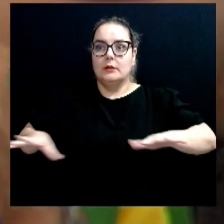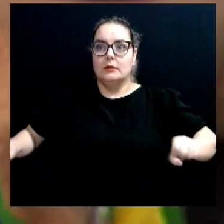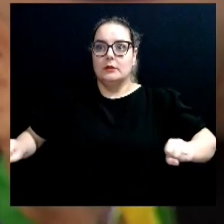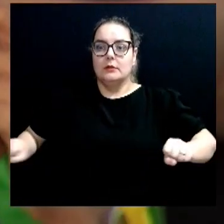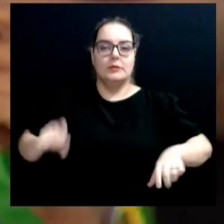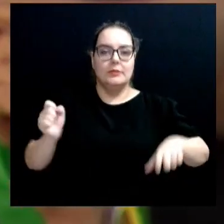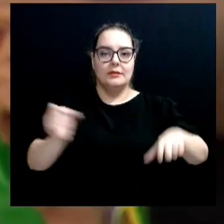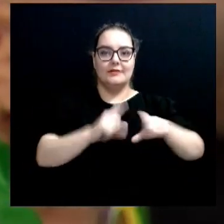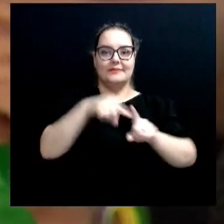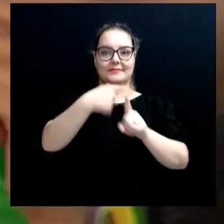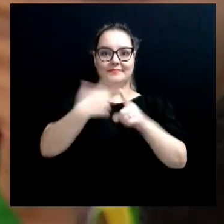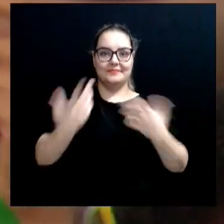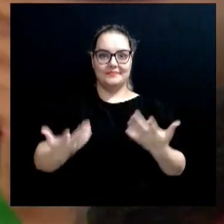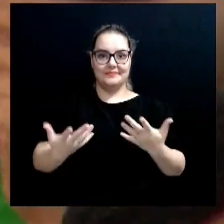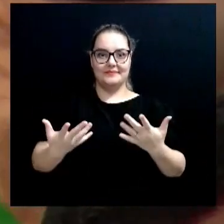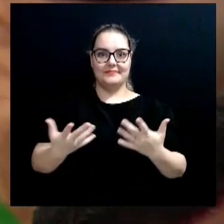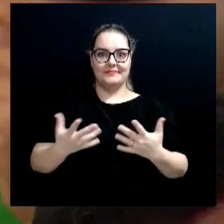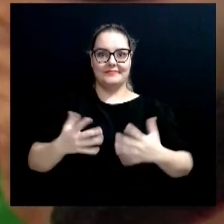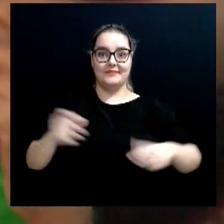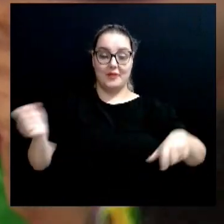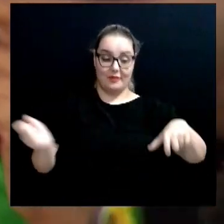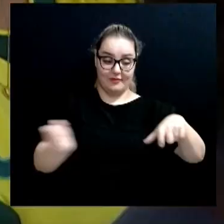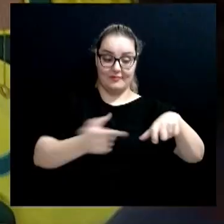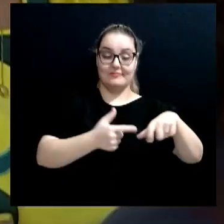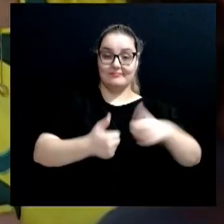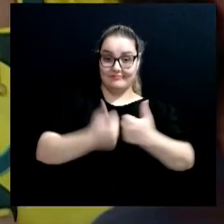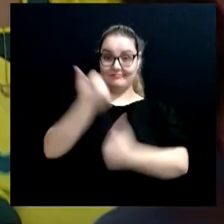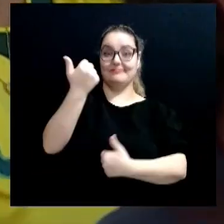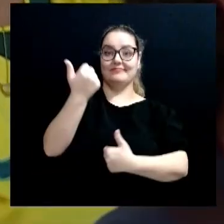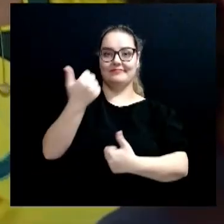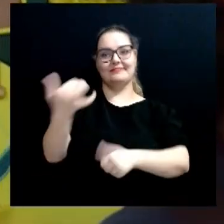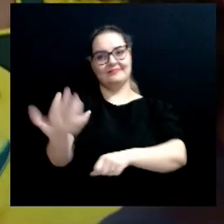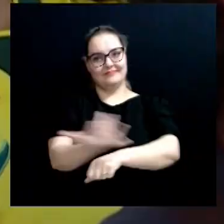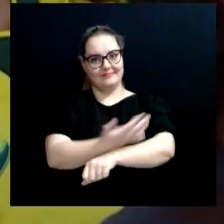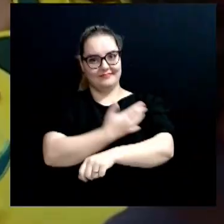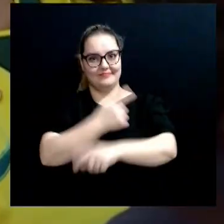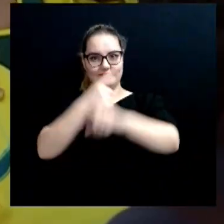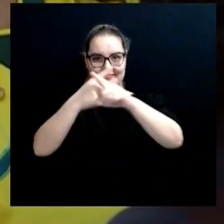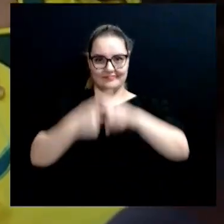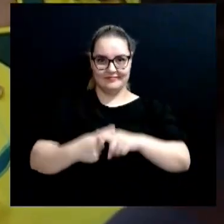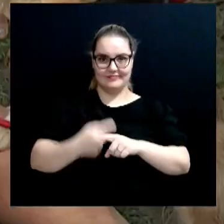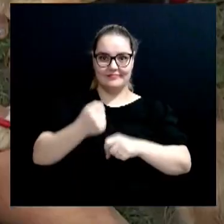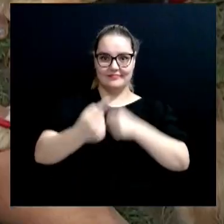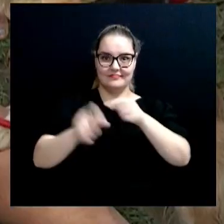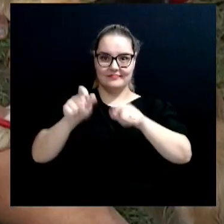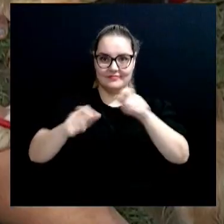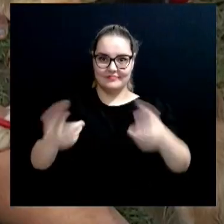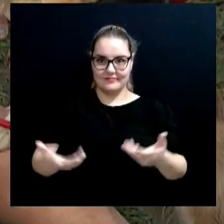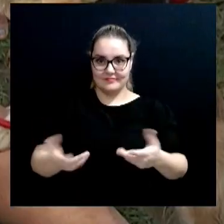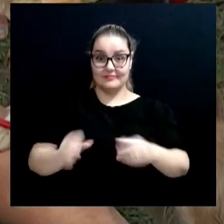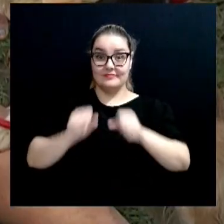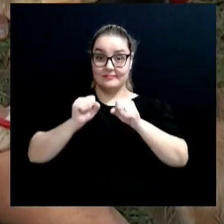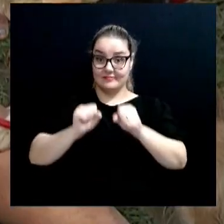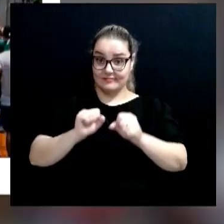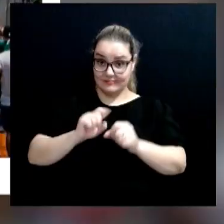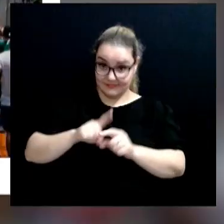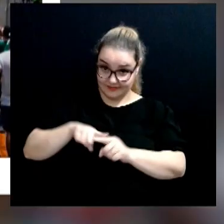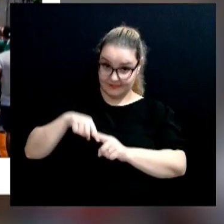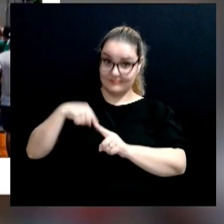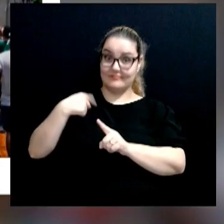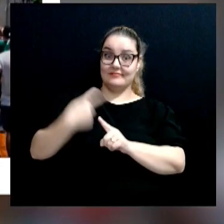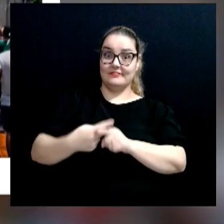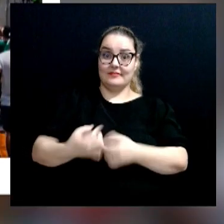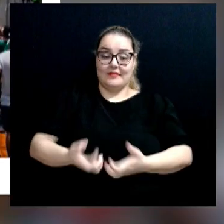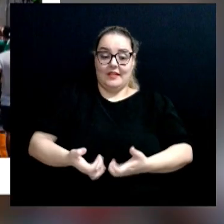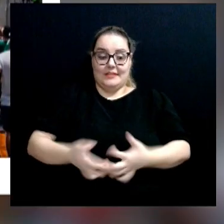No futebol, a emoção faz parte do jogo, mas para algumas pessoas ela pode ir muito além do frio na barriga.